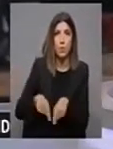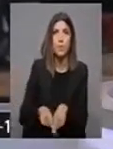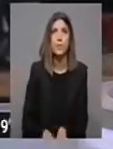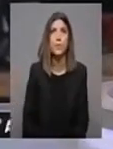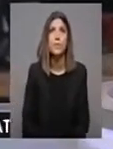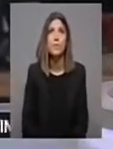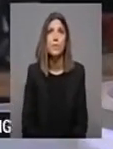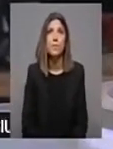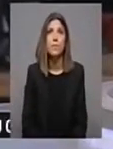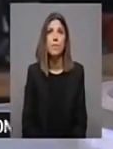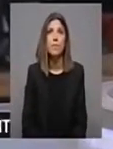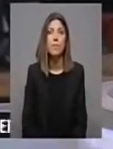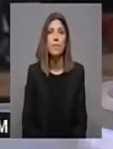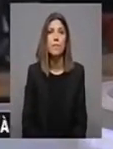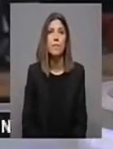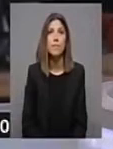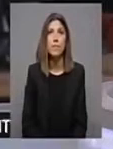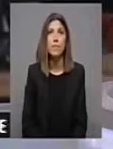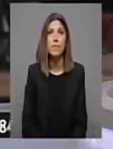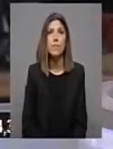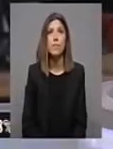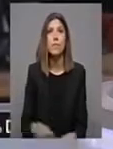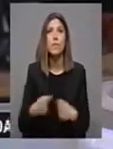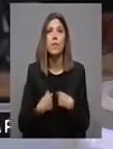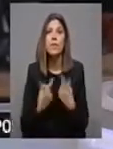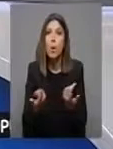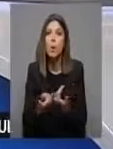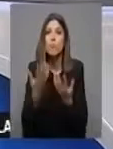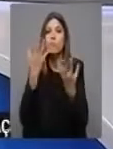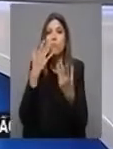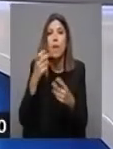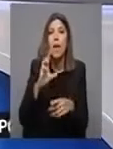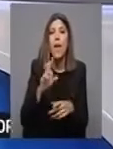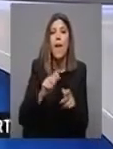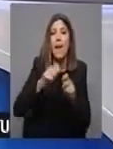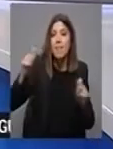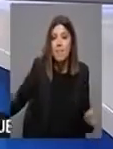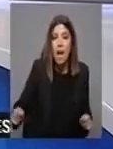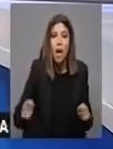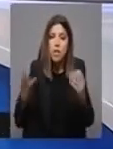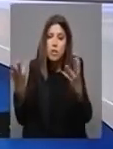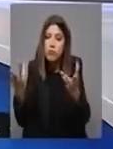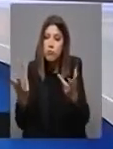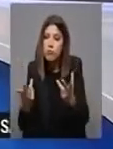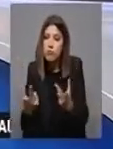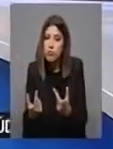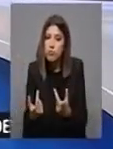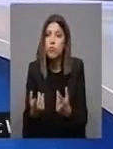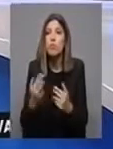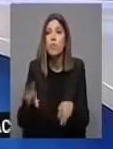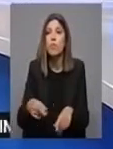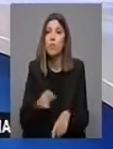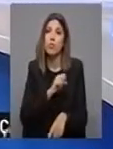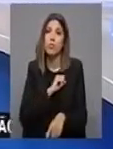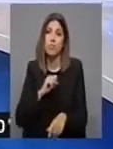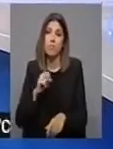fontes de informação para confirmar, de acordo com o número de matriz, de acordo com os hectares que estão apontados, aquilo que é a propriedade da pessoa. Para